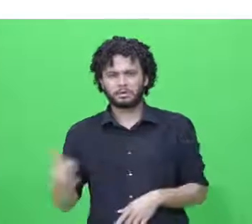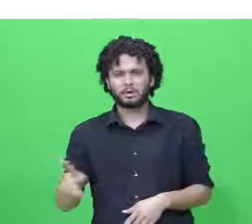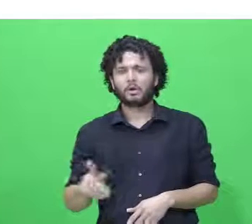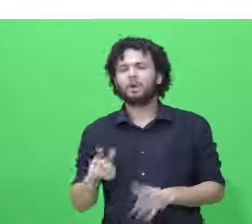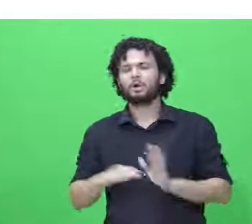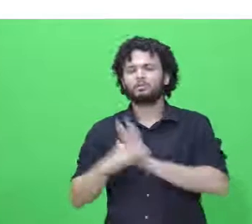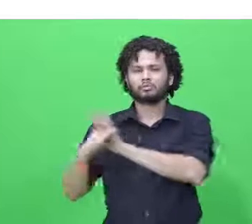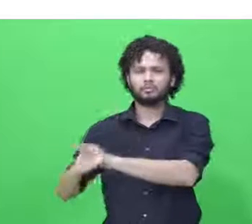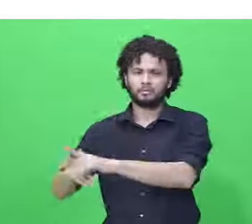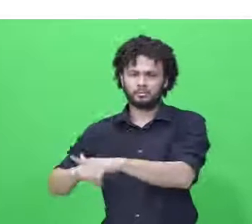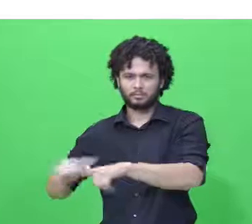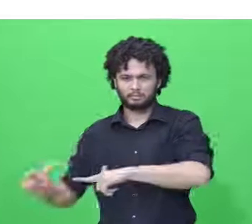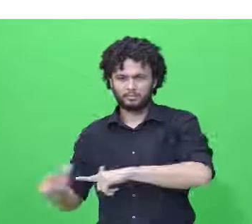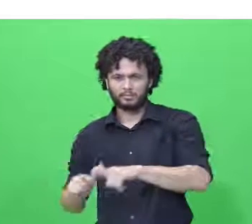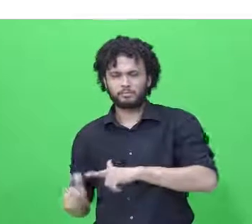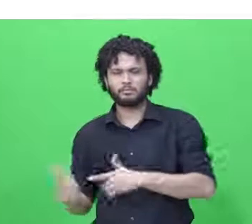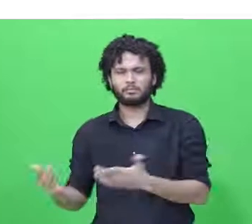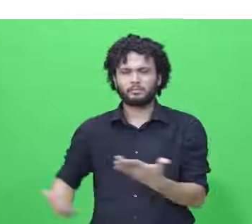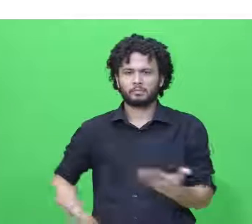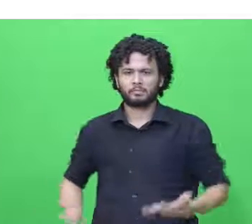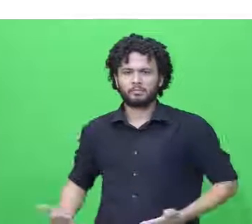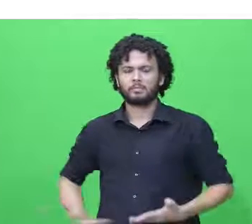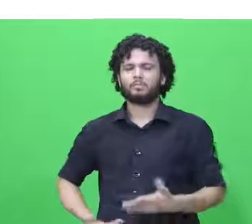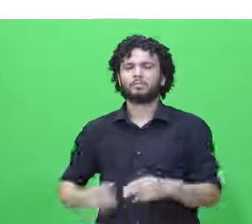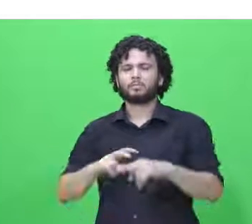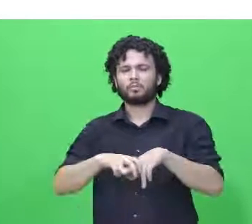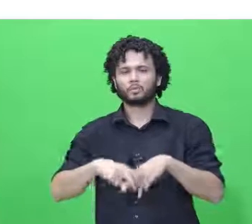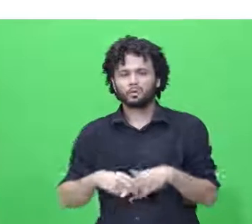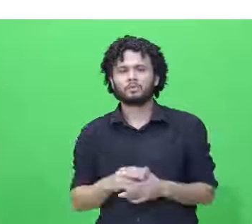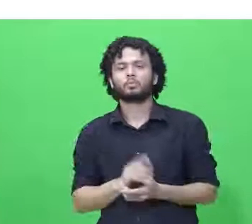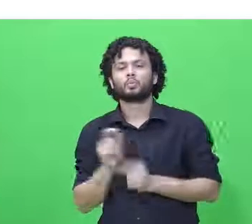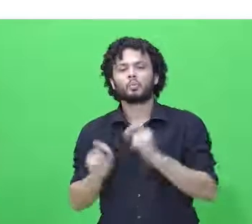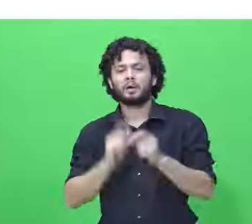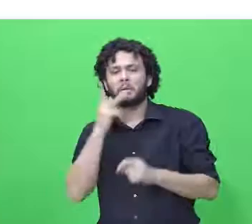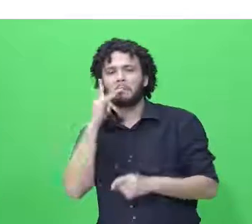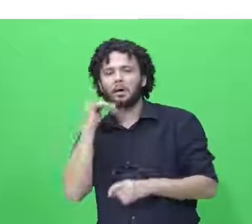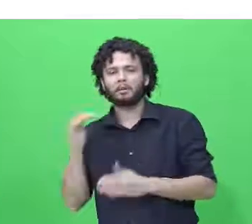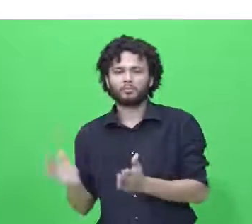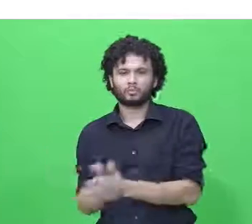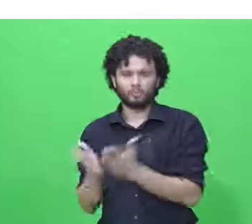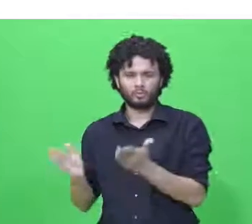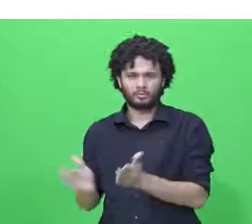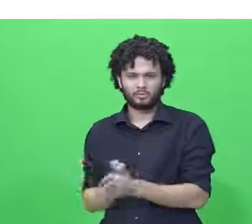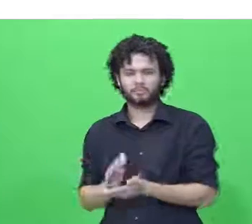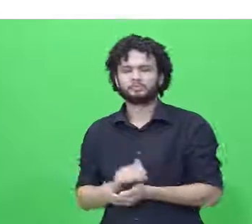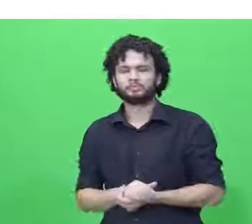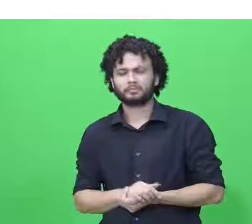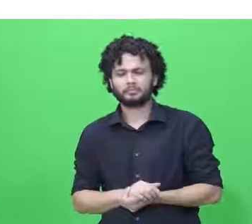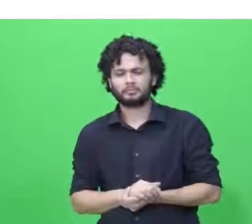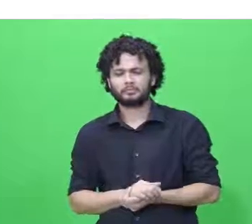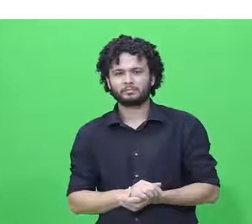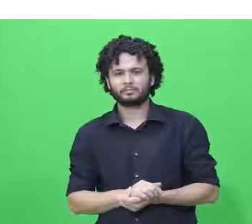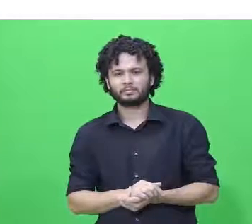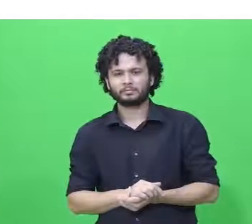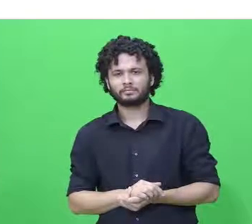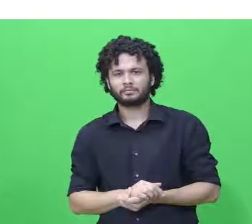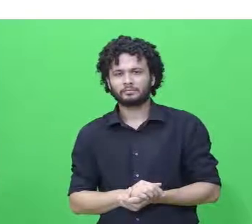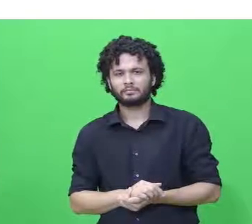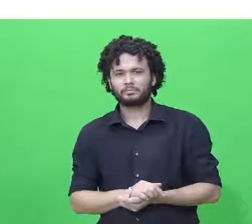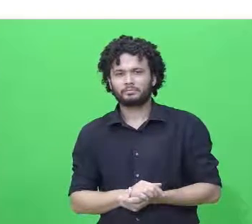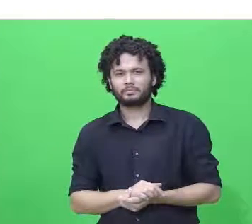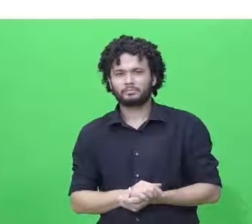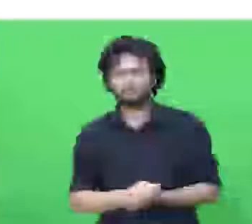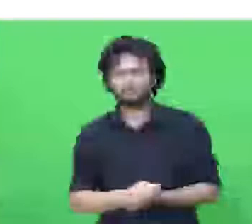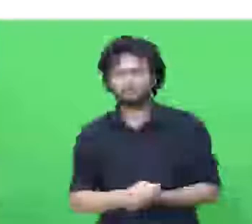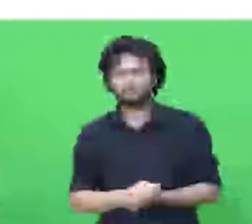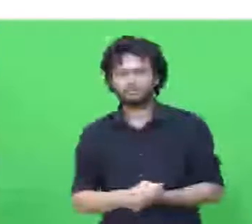os trabalhadores, né? Por isso, o pai, então, dos pobres, figura varguista, né, em todos os seus três governos.